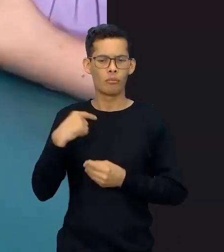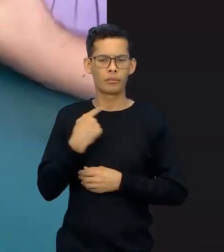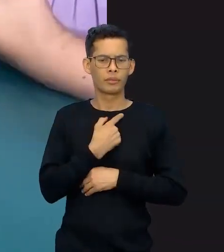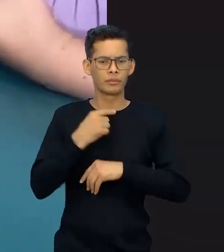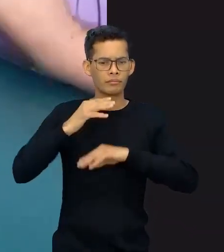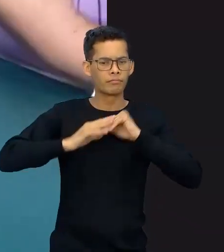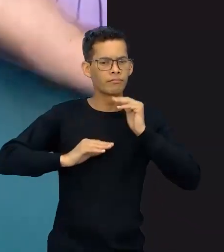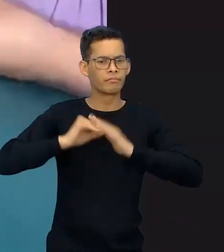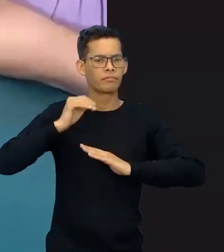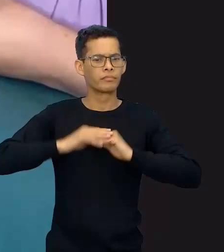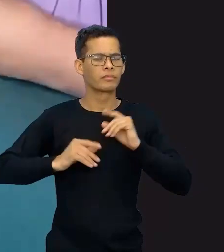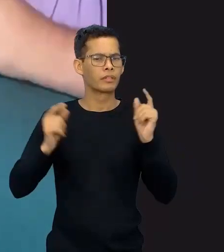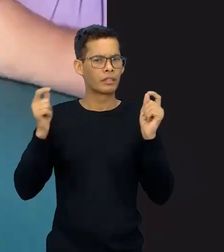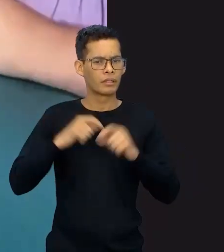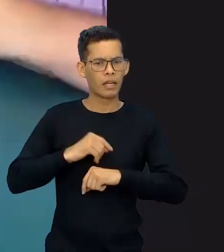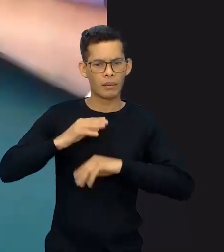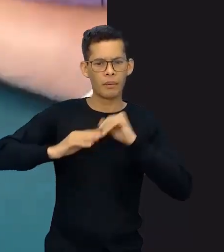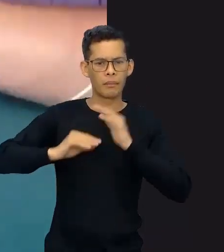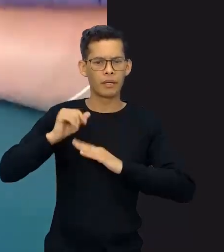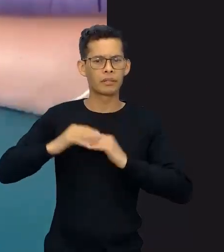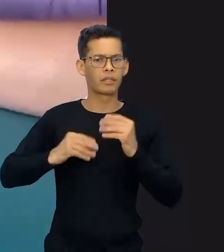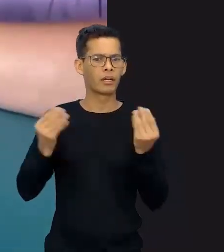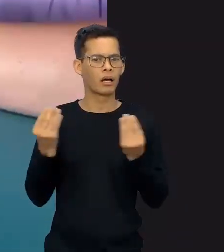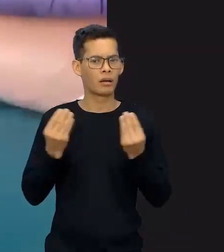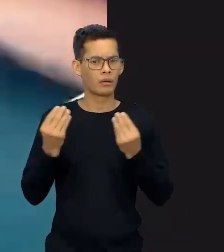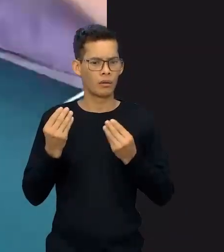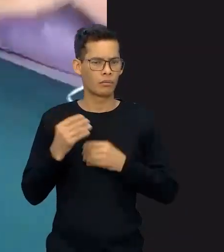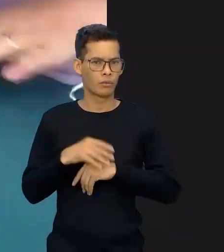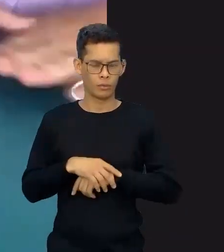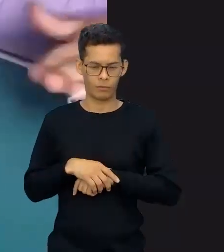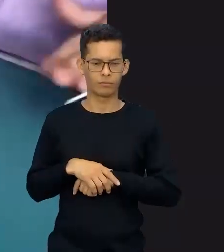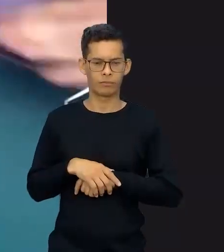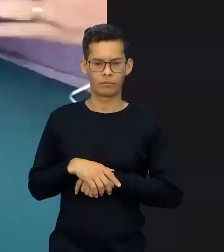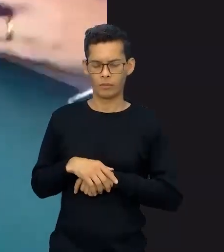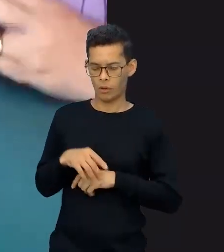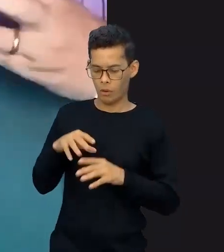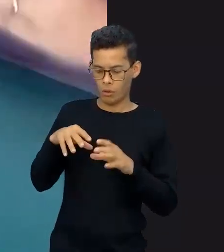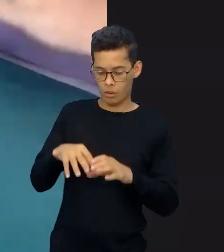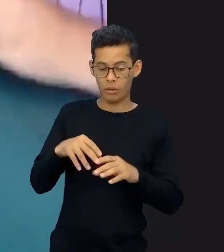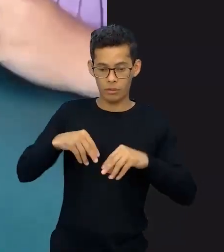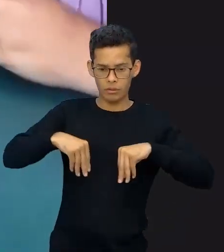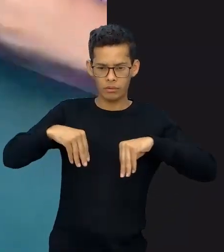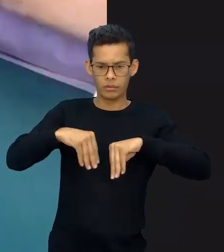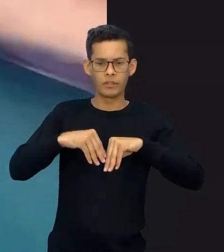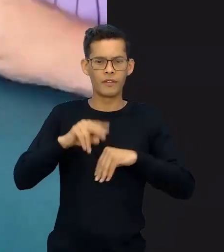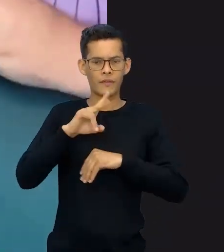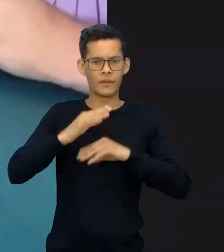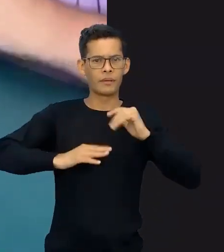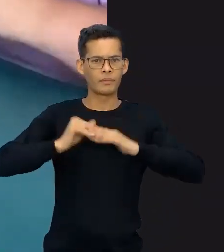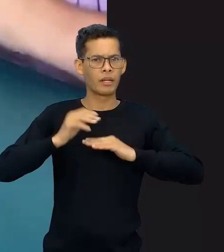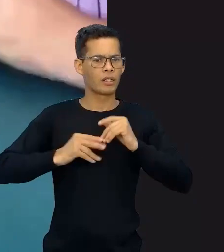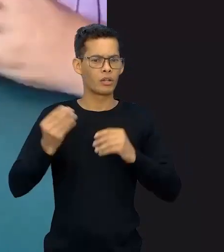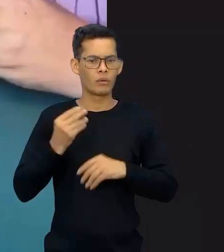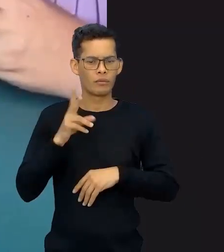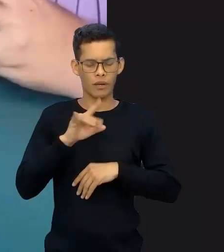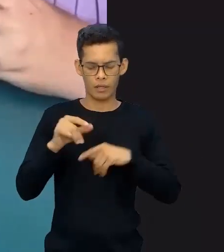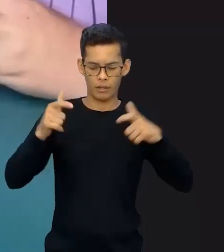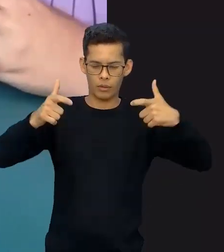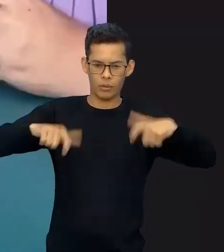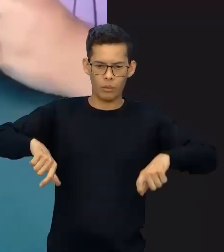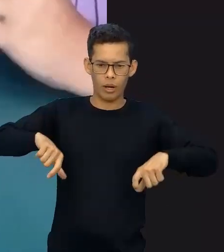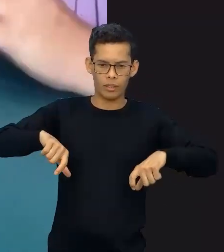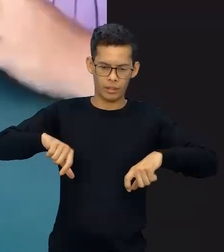vai propor essa prática, tá? Essa prática, ela vai utilizar aí a quadra ou